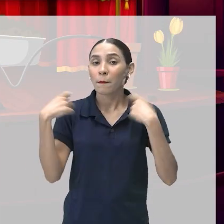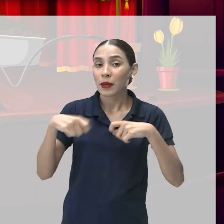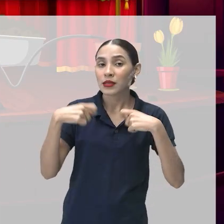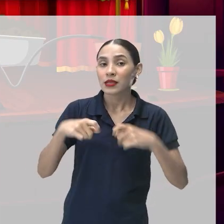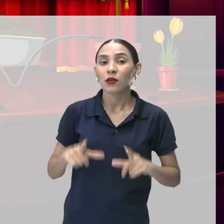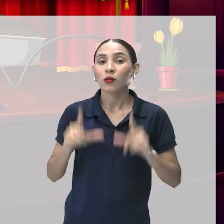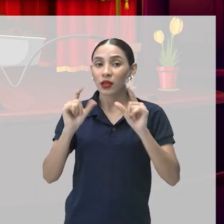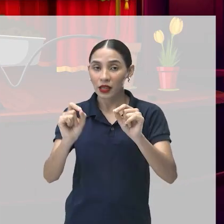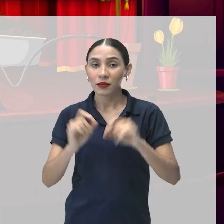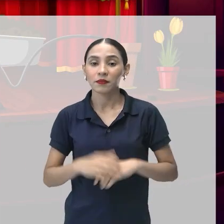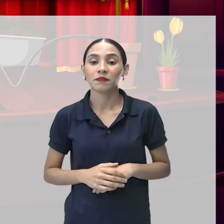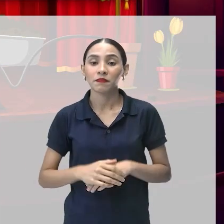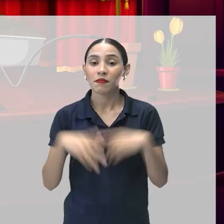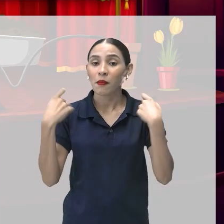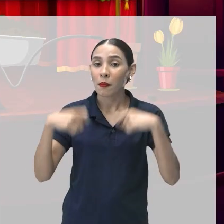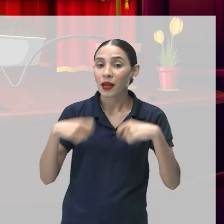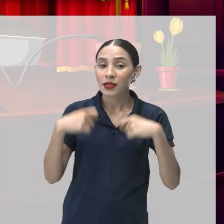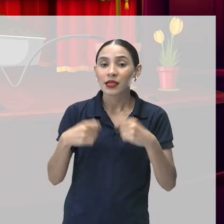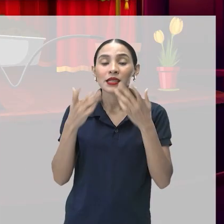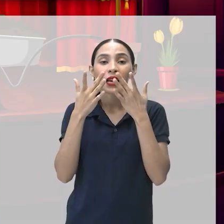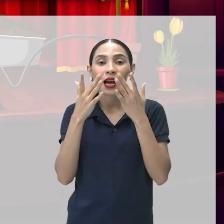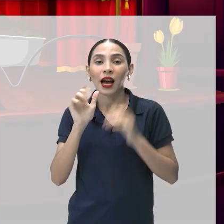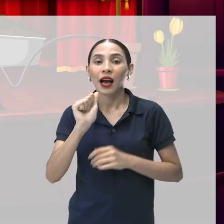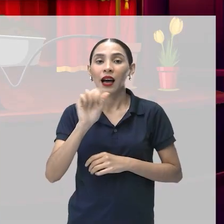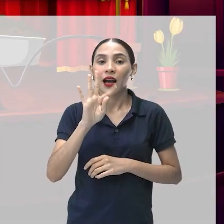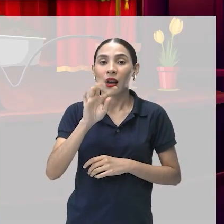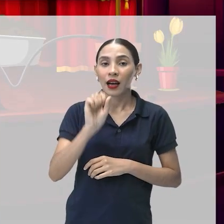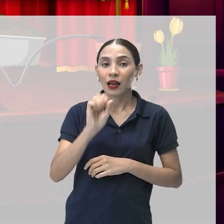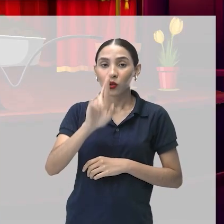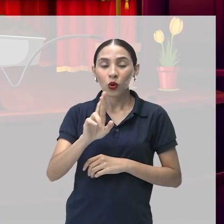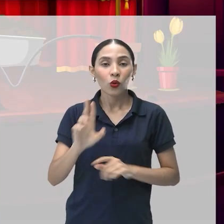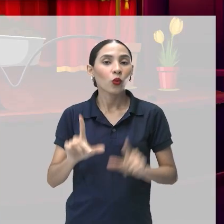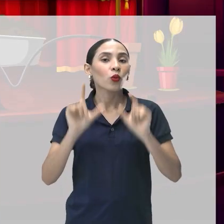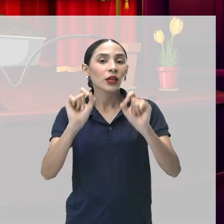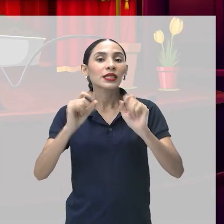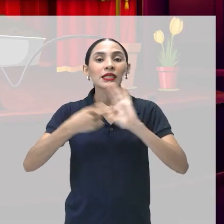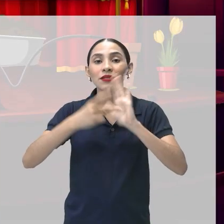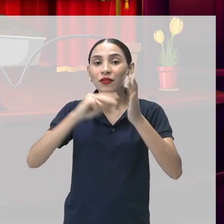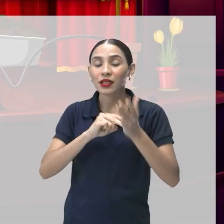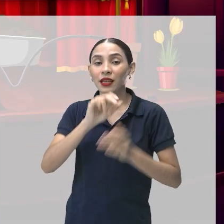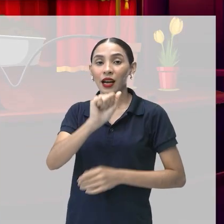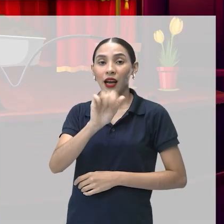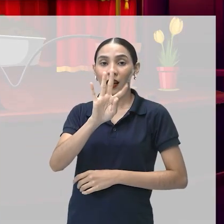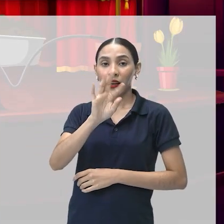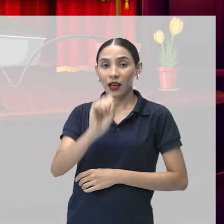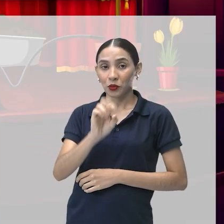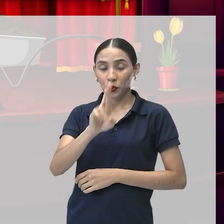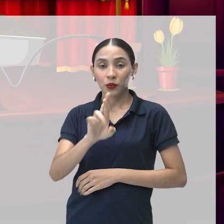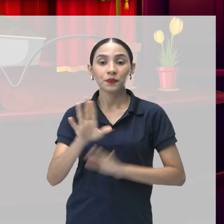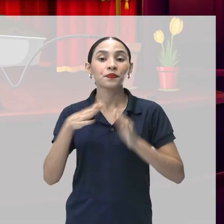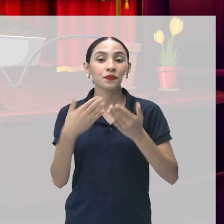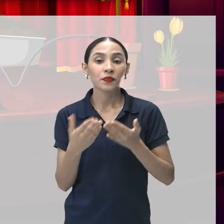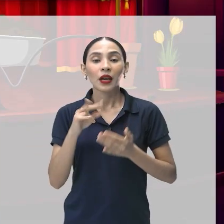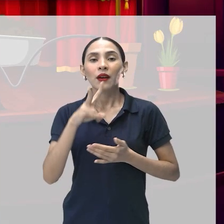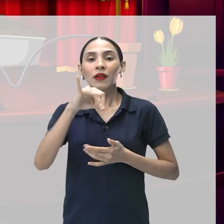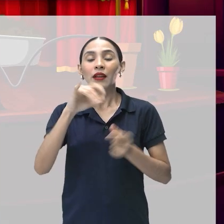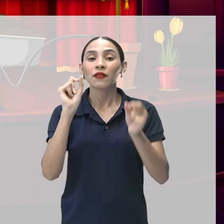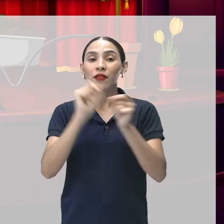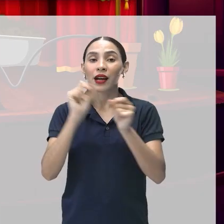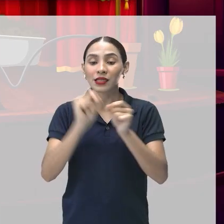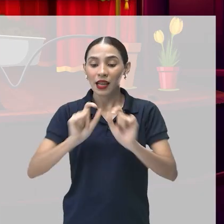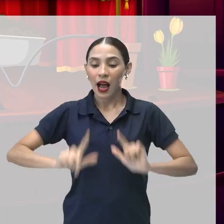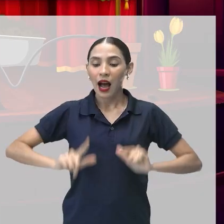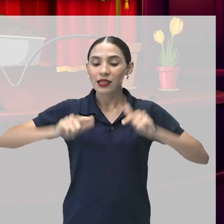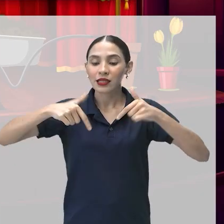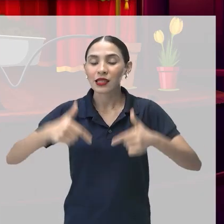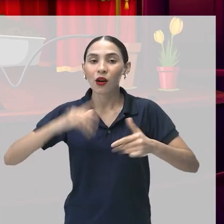precisamos de quê? Nós precisamos de ator. Então, o que é a definição de um ator? O que vai fazer a cena, o